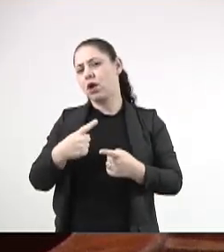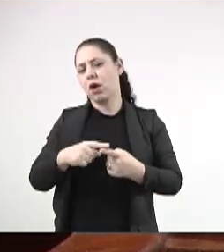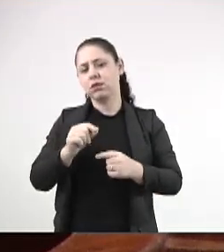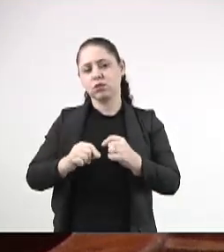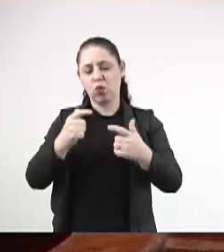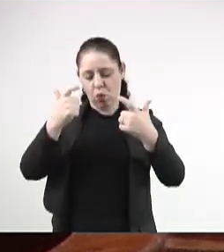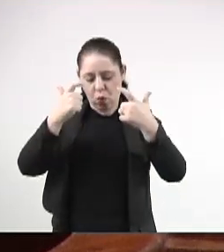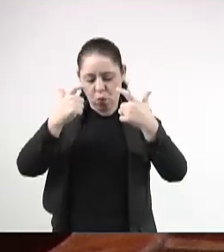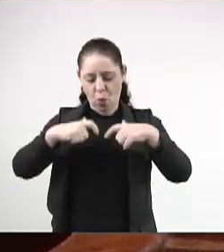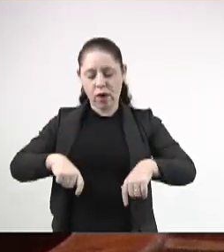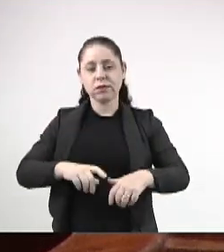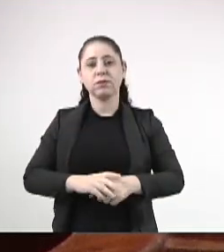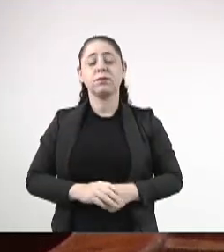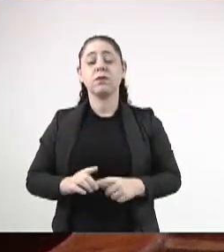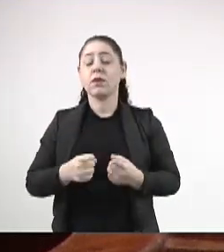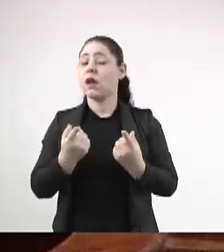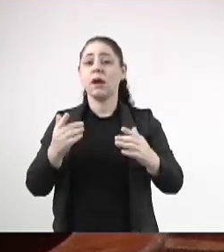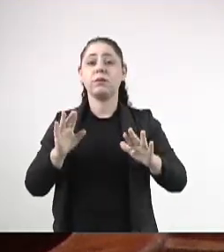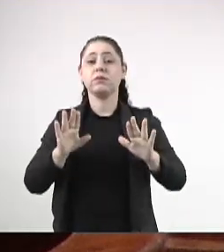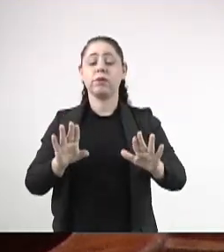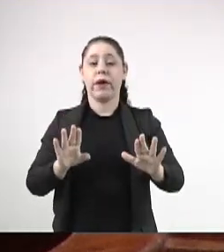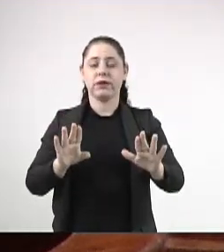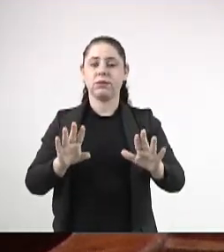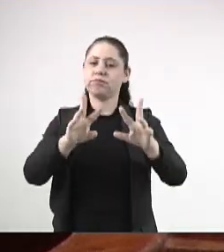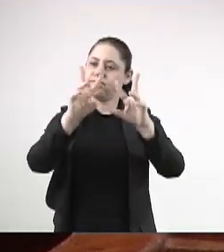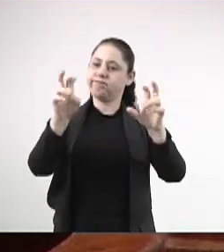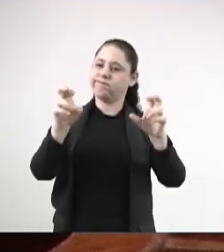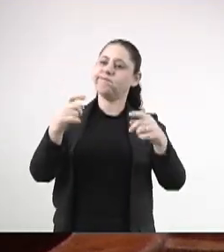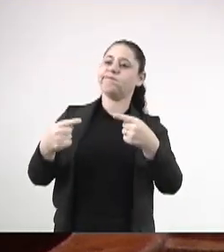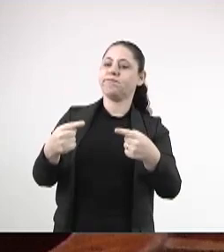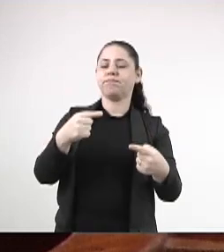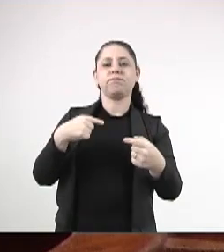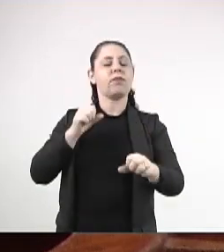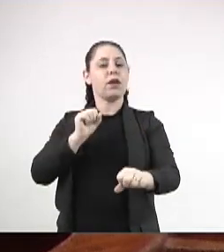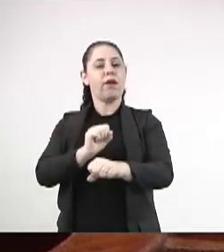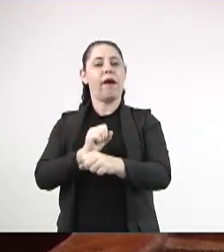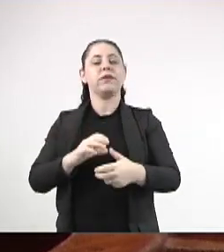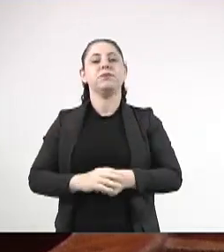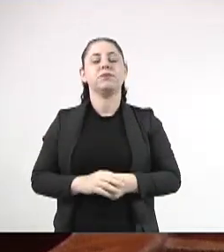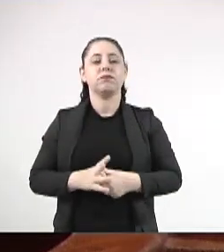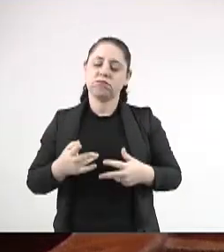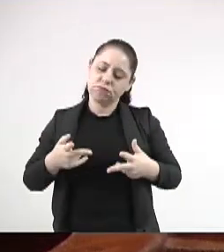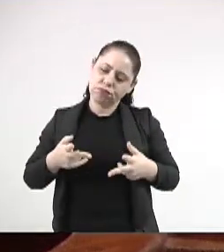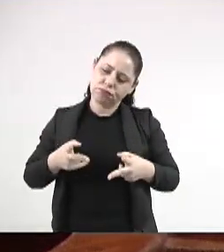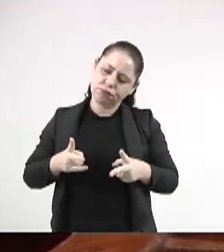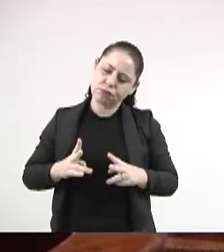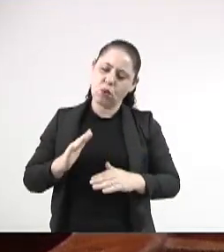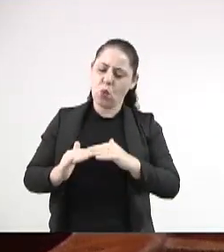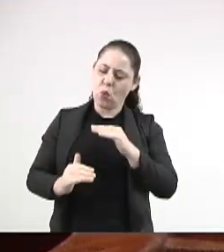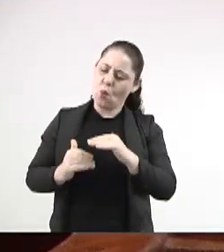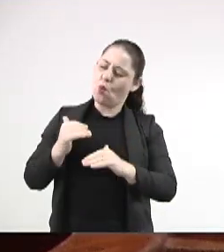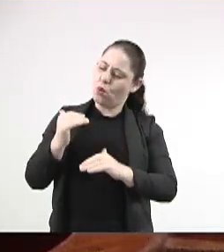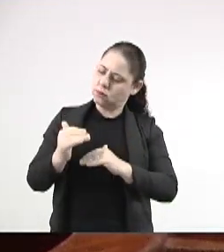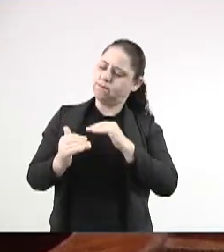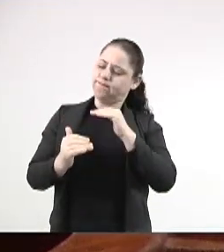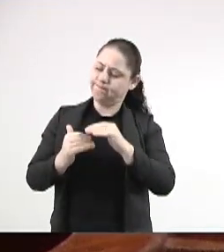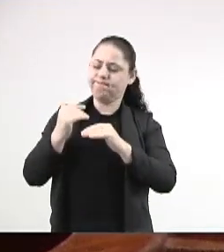nossos corpos. Mas a pauta não parou por aí. E seguimos, então, avançando nos